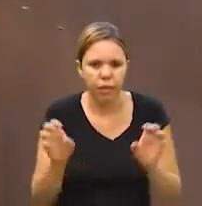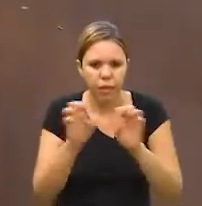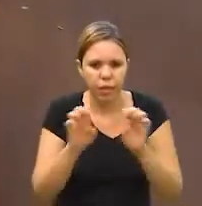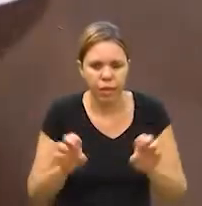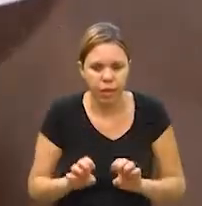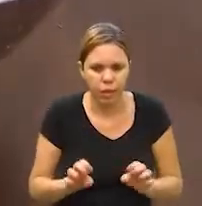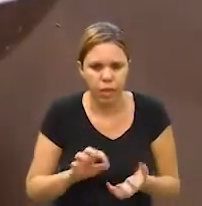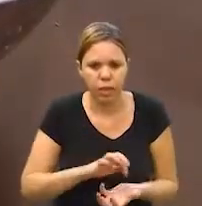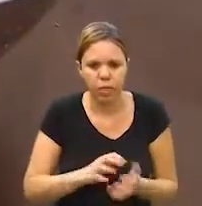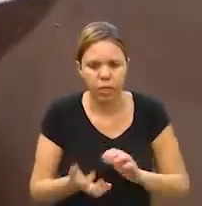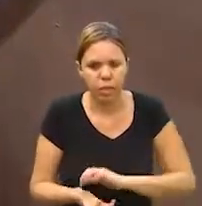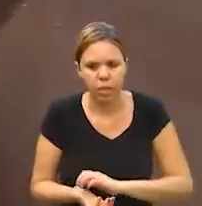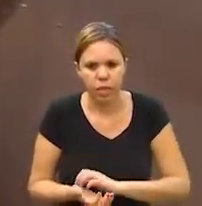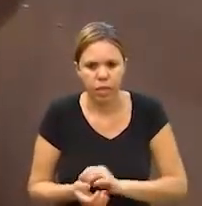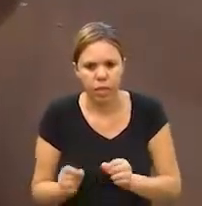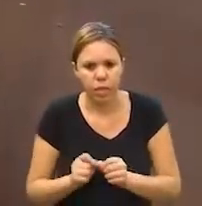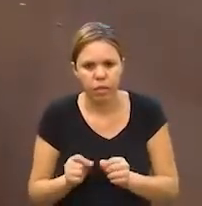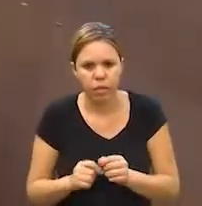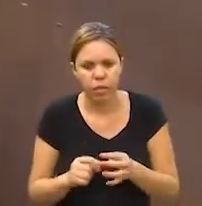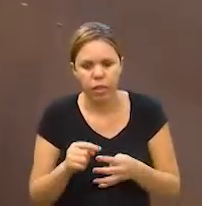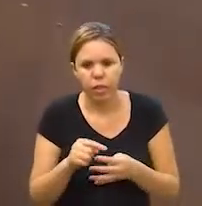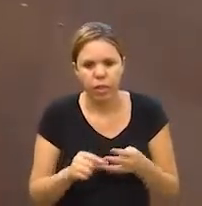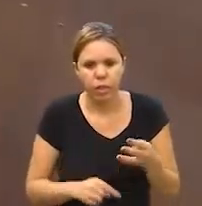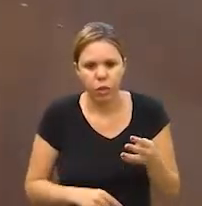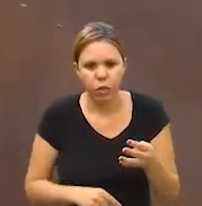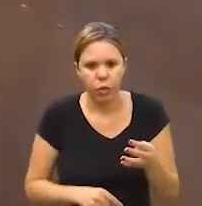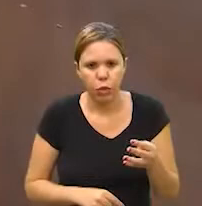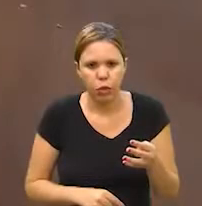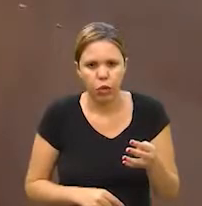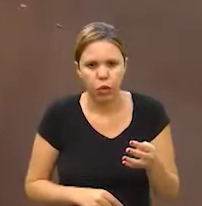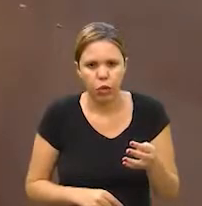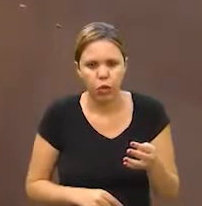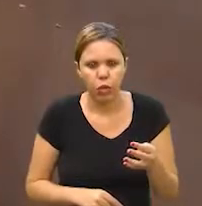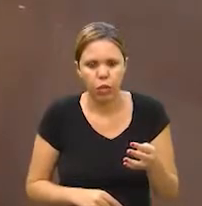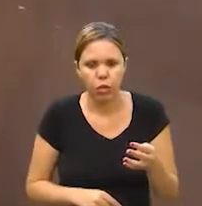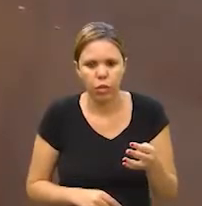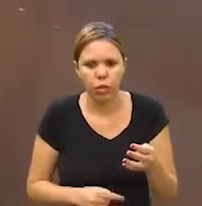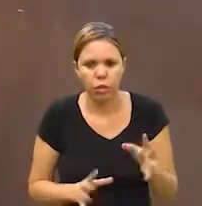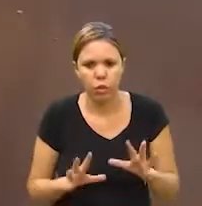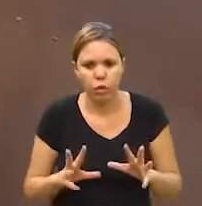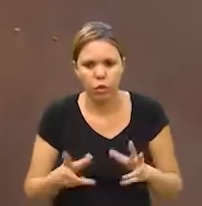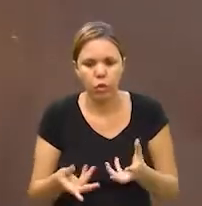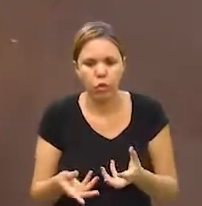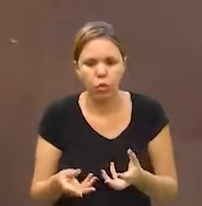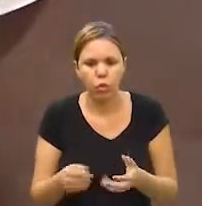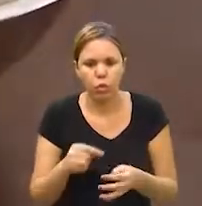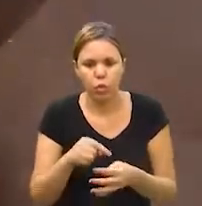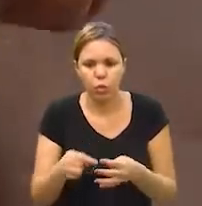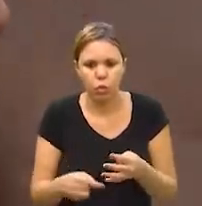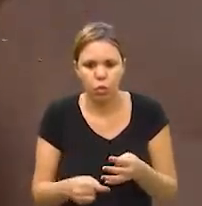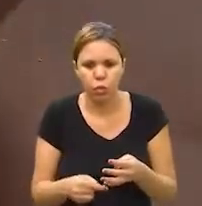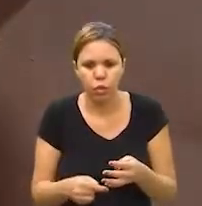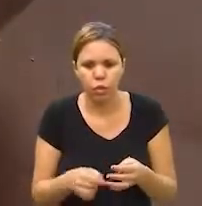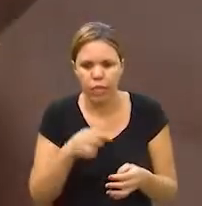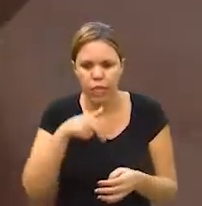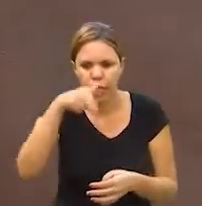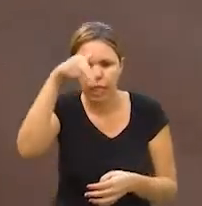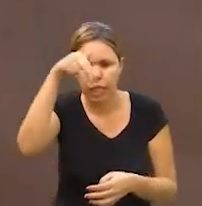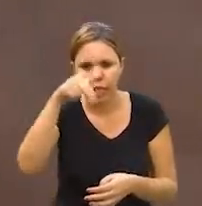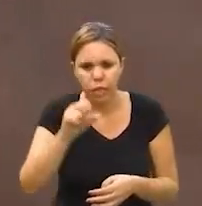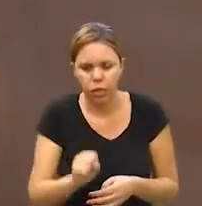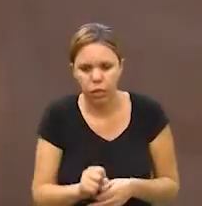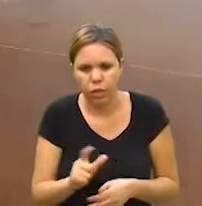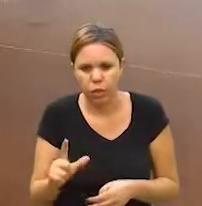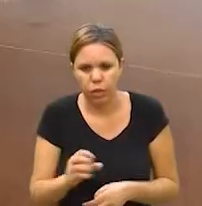estrutura da minha massa. E eu vou fazer nos quatro cantos dela. Então, como se fosse norte, sul, leste